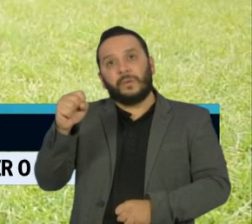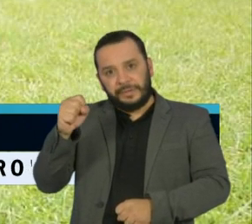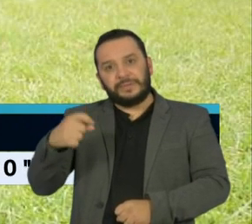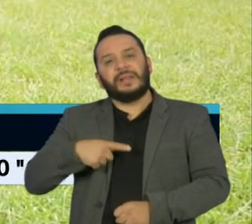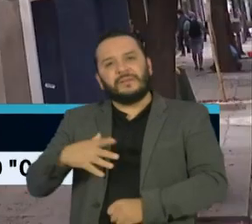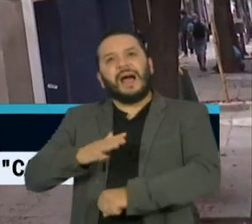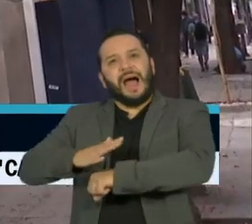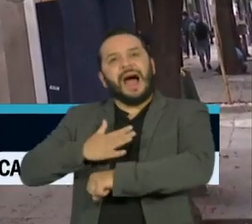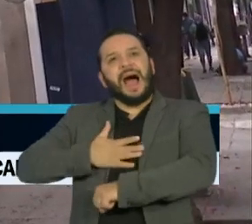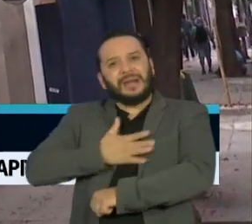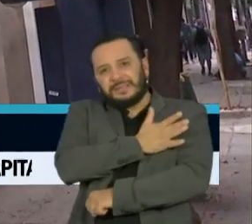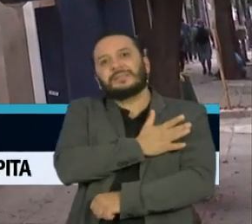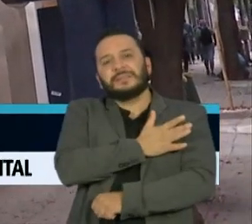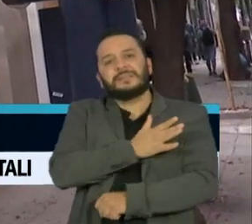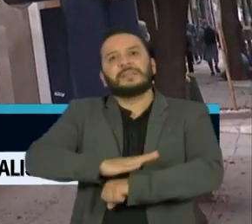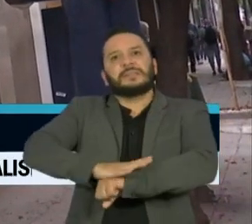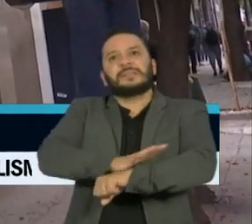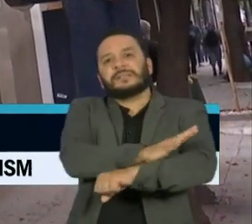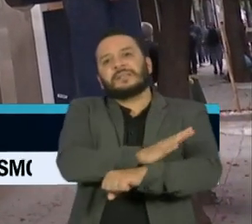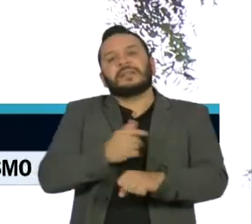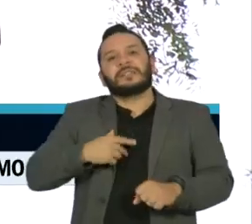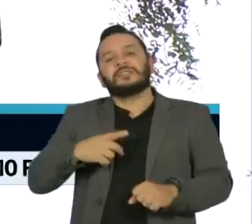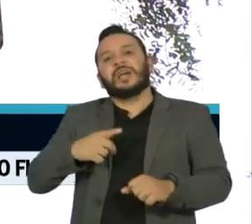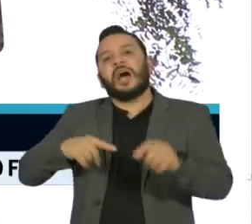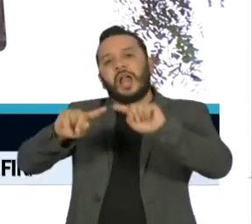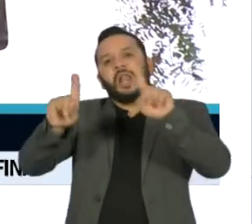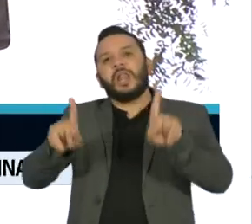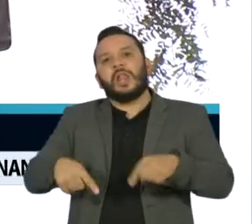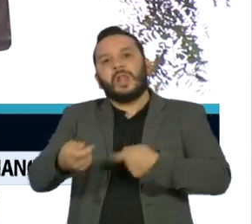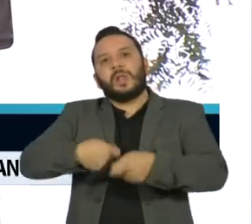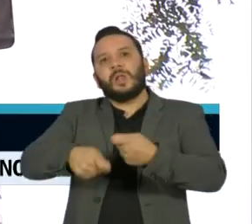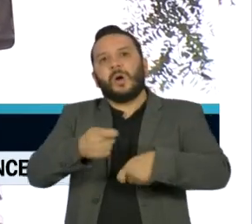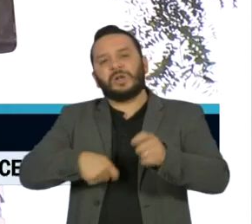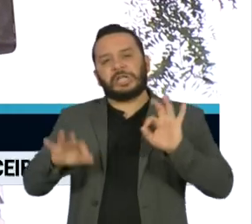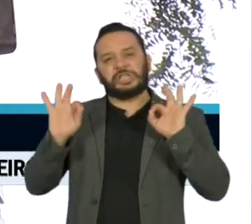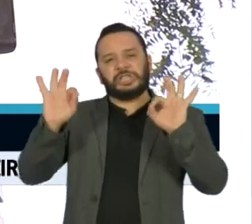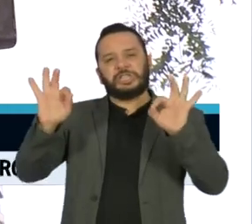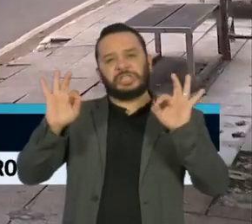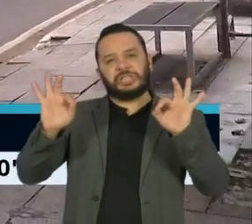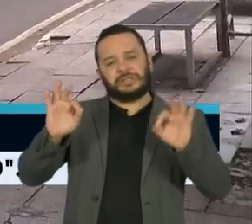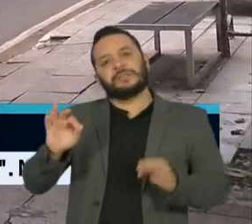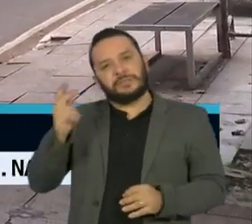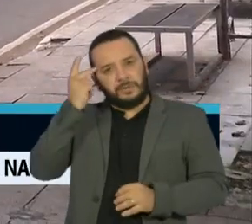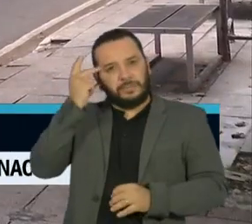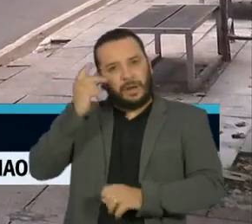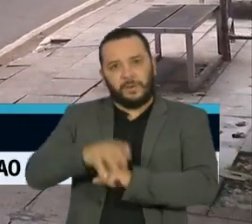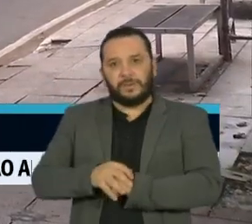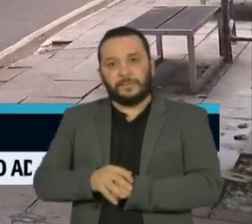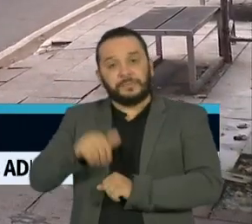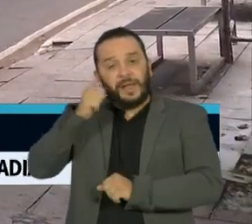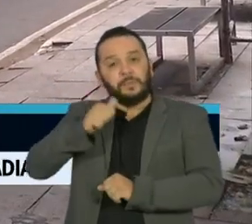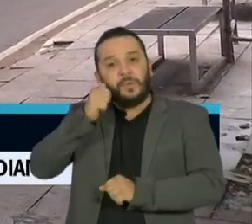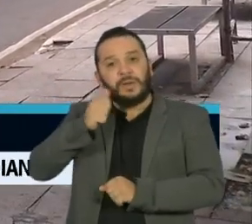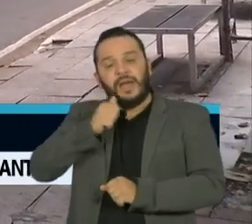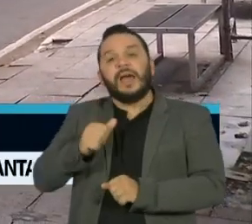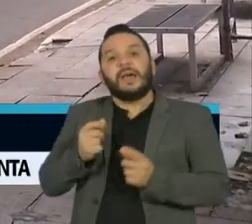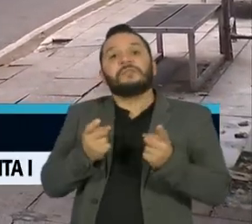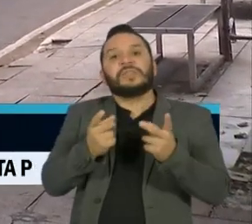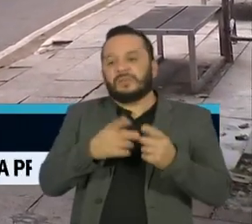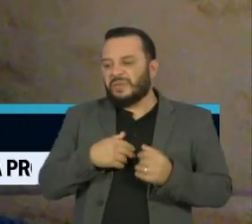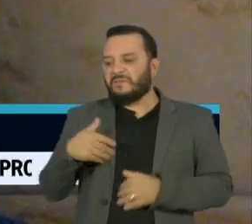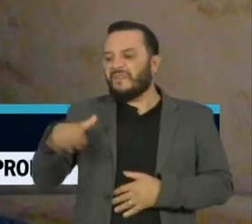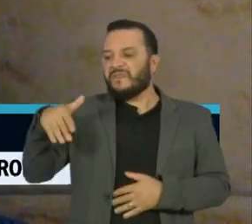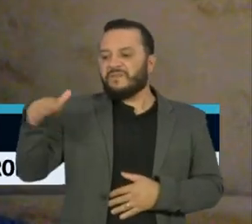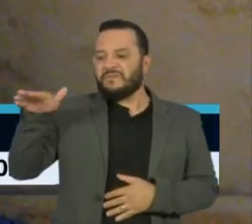de racismo na frente de uma loja de grife na rua Oscar Freire, área nobre de São Paulo. Uma vendedora o expulsou da